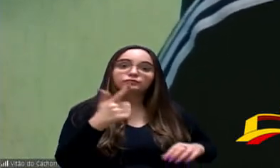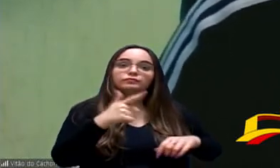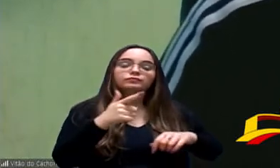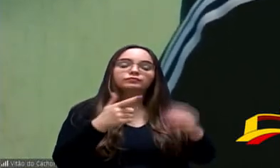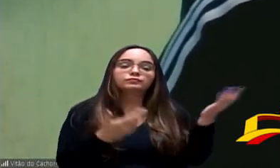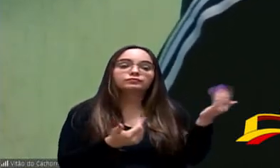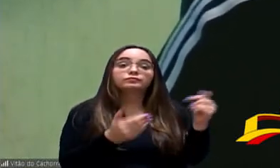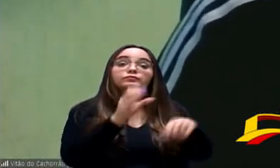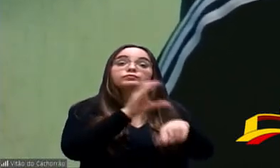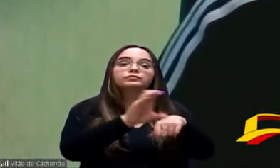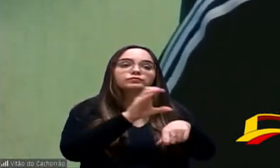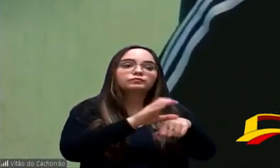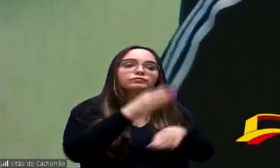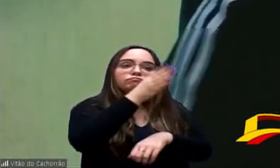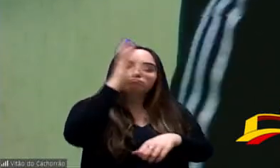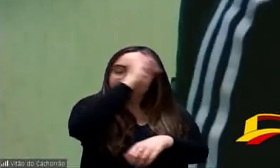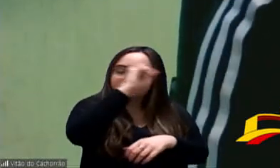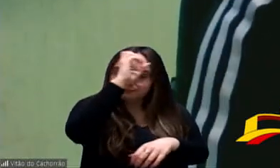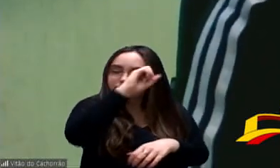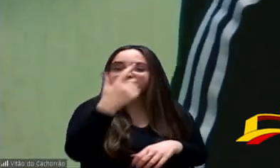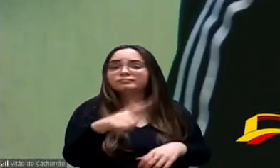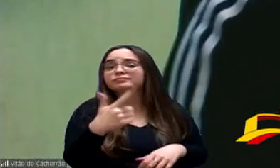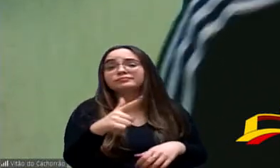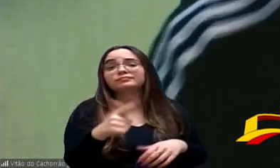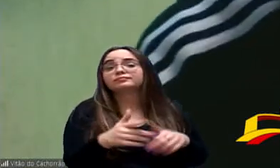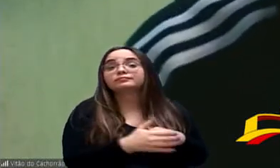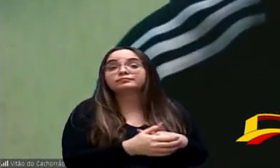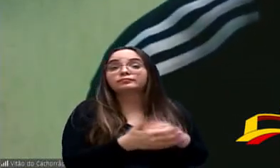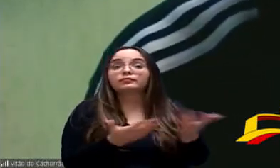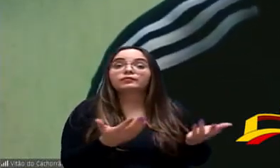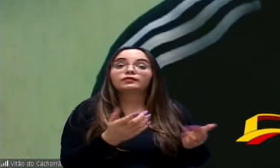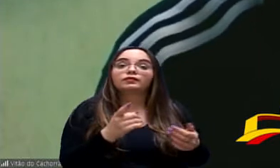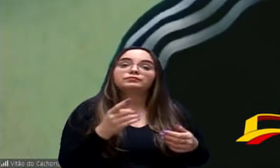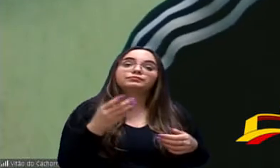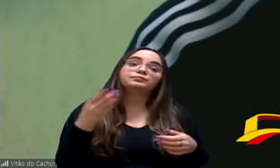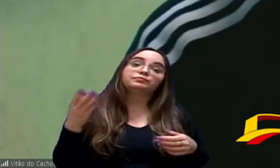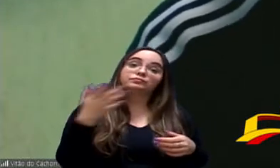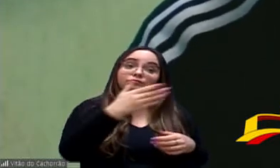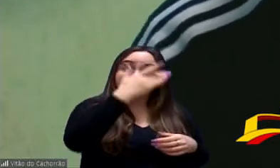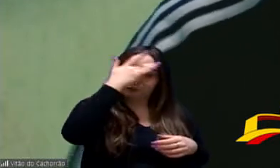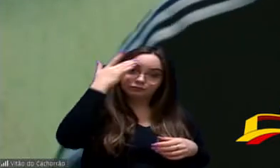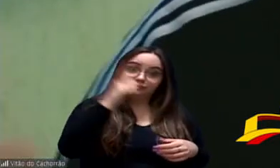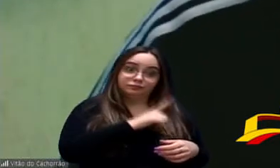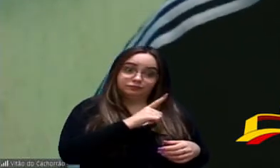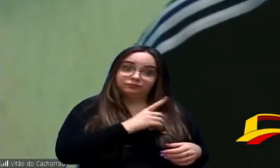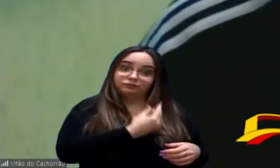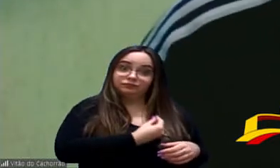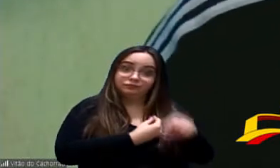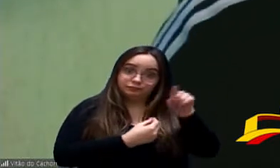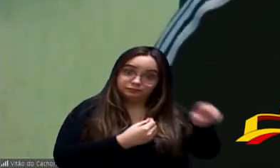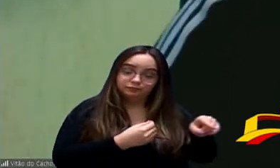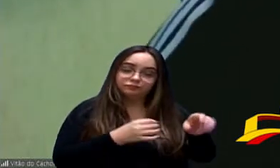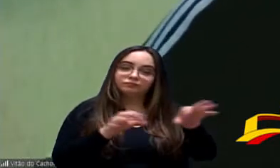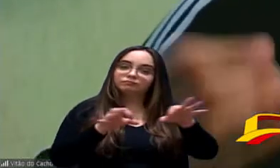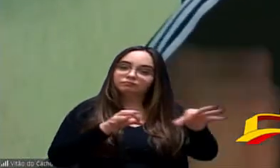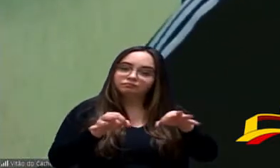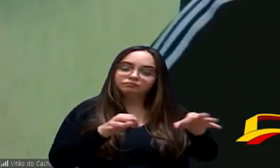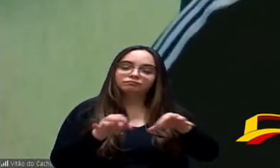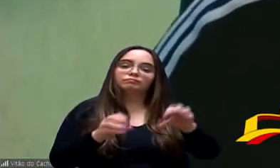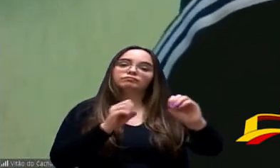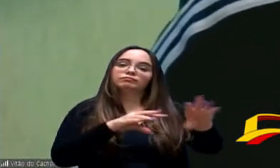curso, Salatiel. Então, a pessoa vai se preparar, colocando a Unitem, colocando alguém lá, preparando, dando